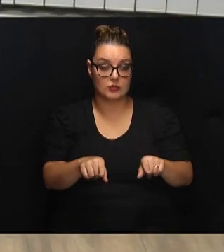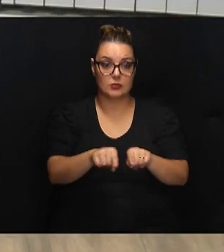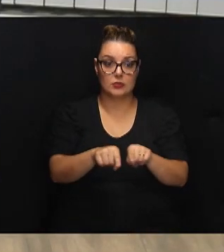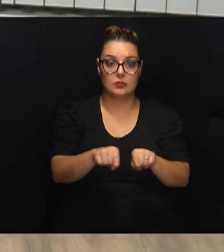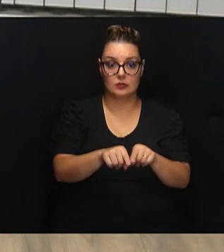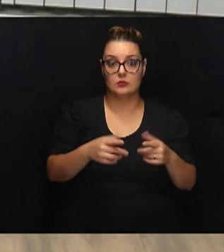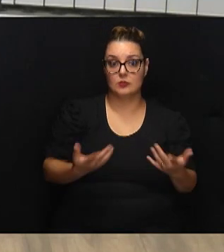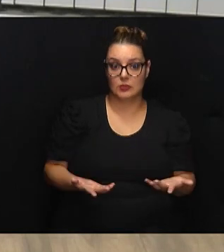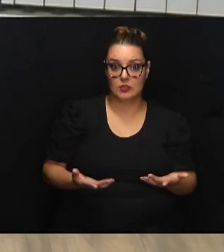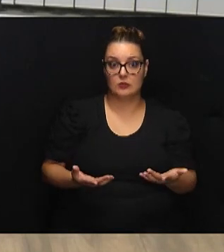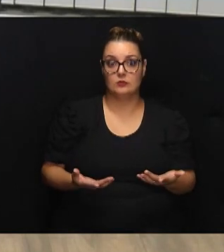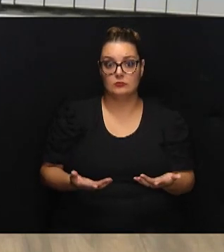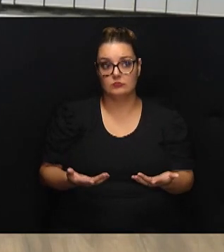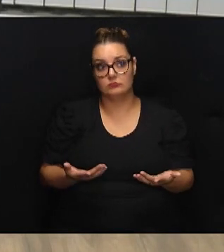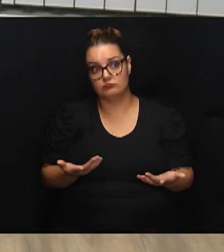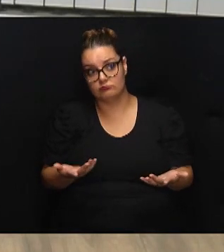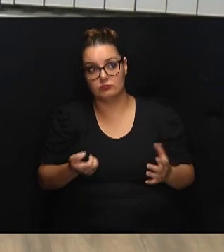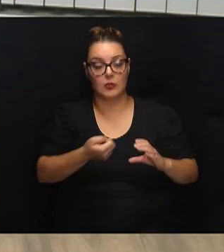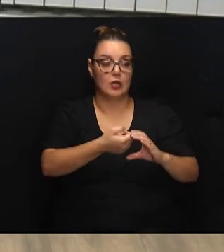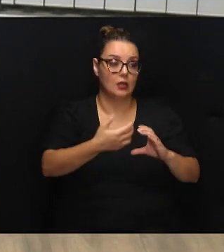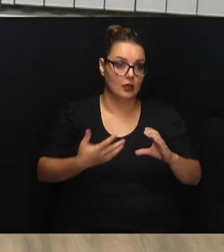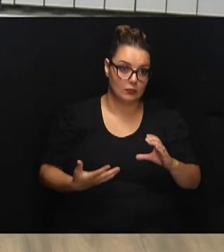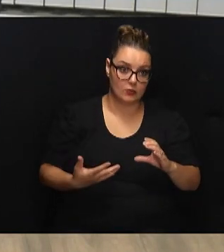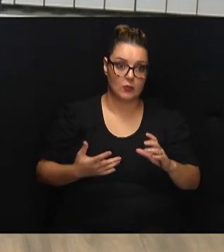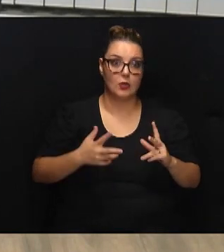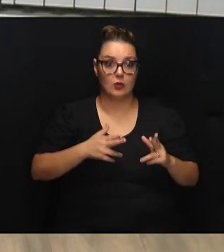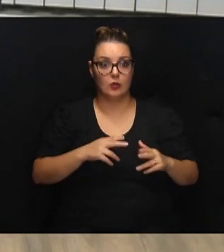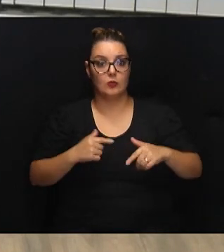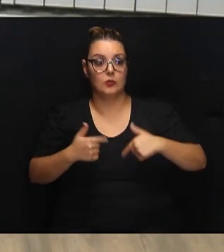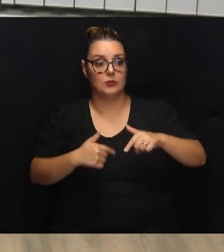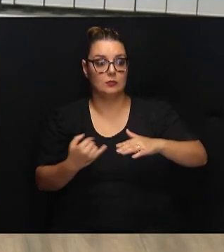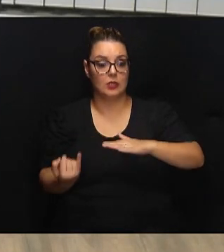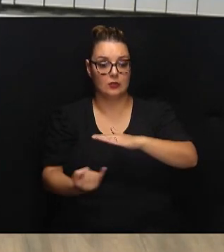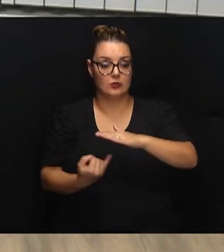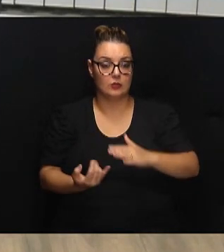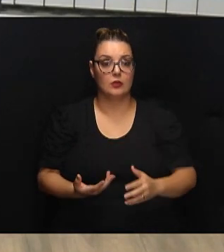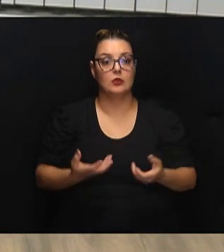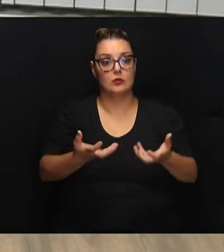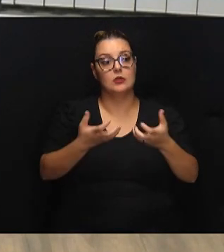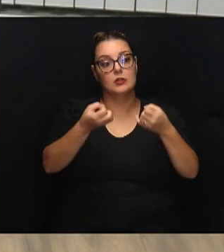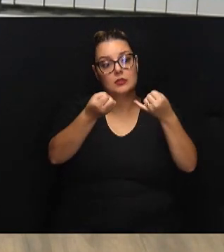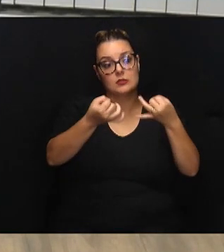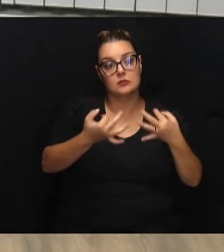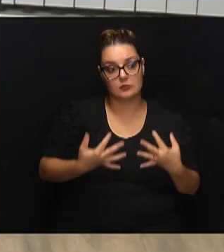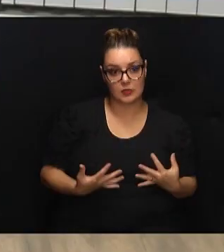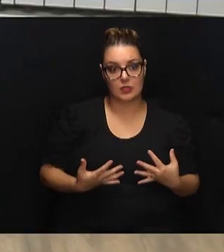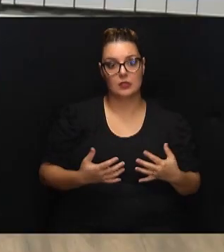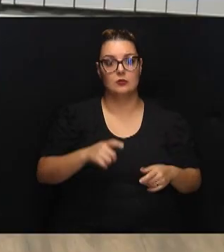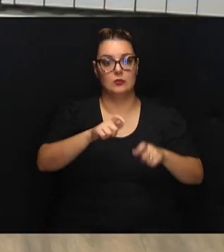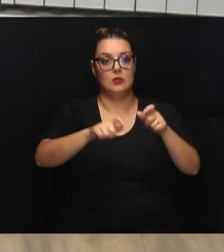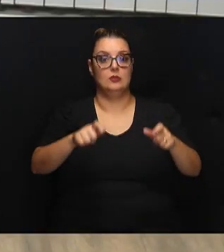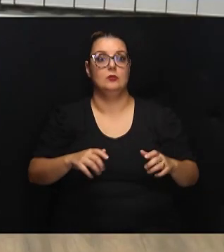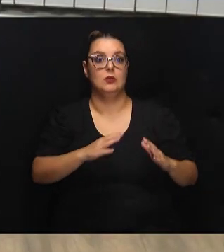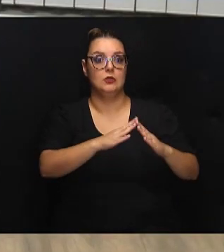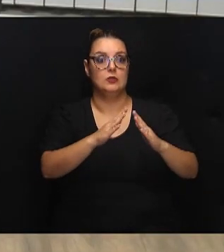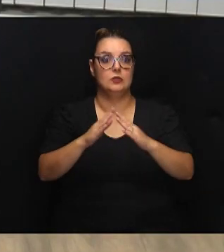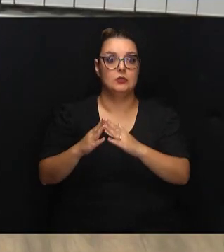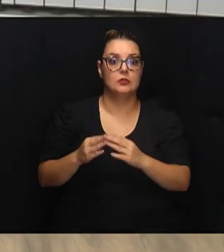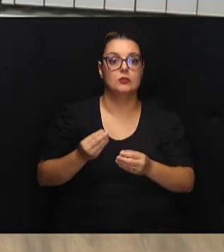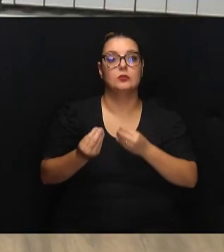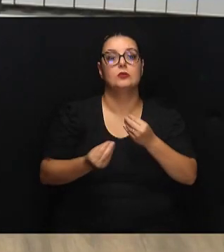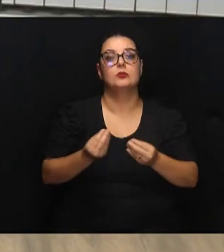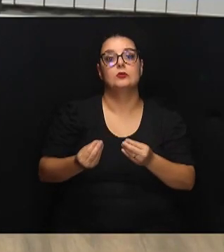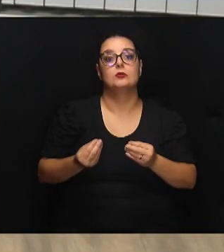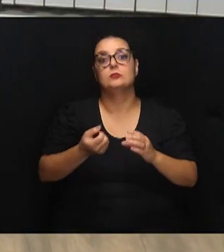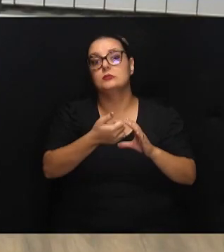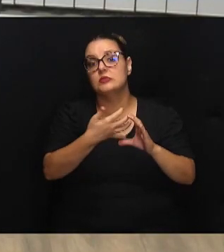está caracterizado como um trabalho informal. Então eu gostaria que você explicasse para as pessoas de casa Como se